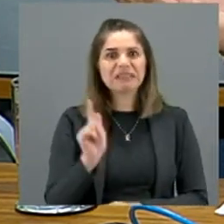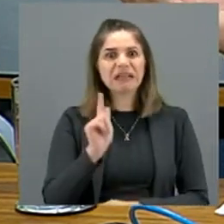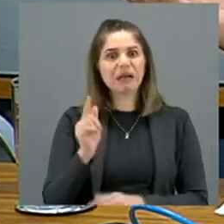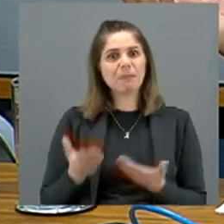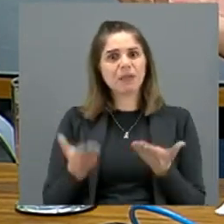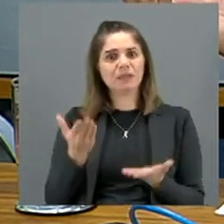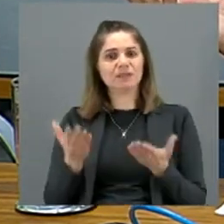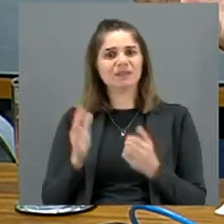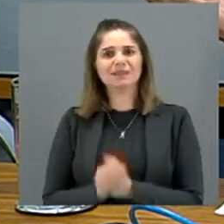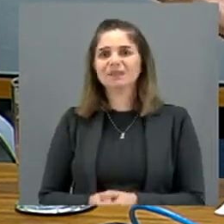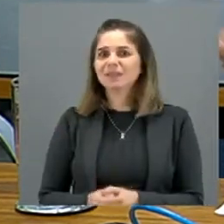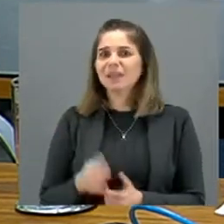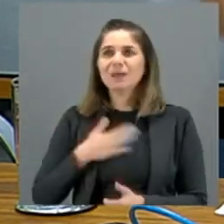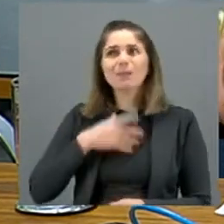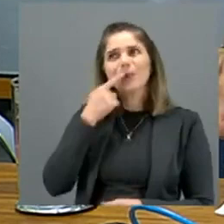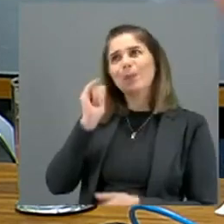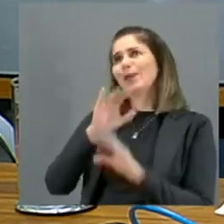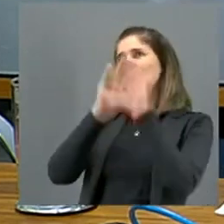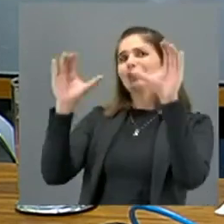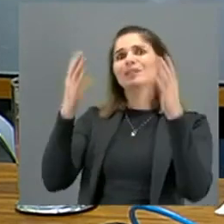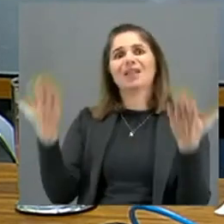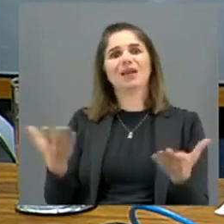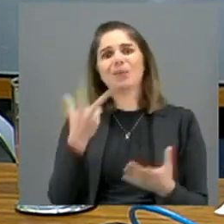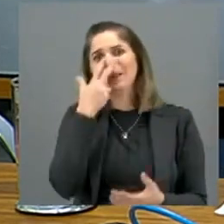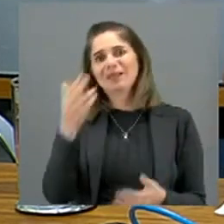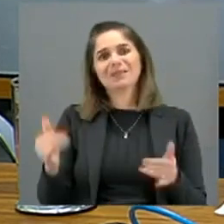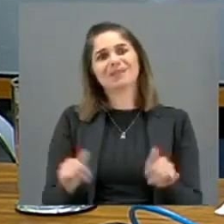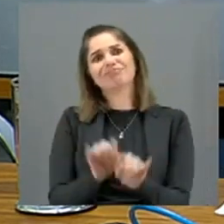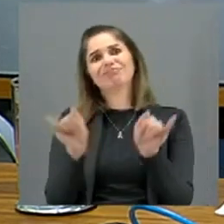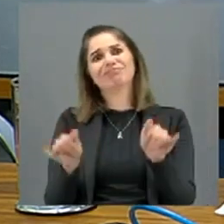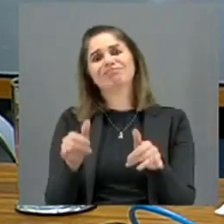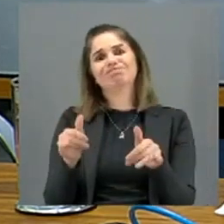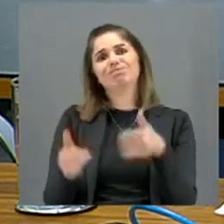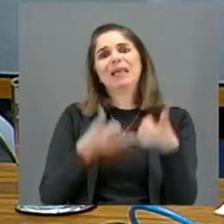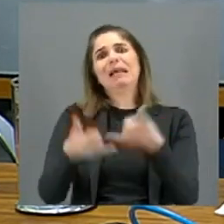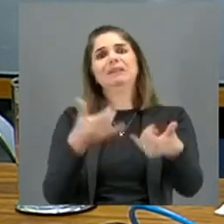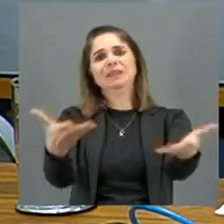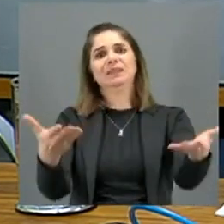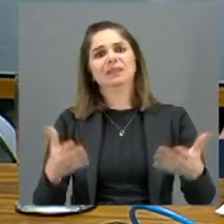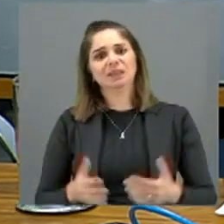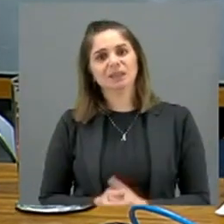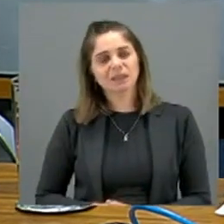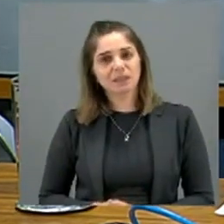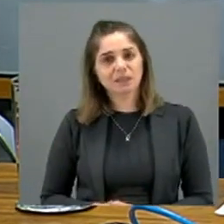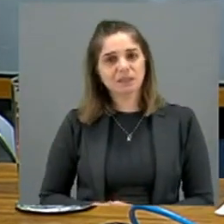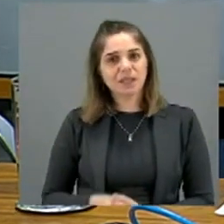Meu pai do céu, isso é de pirraça. Sabe por que eles fazem isso? Porque